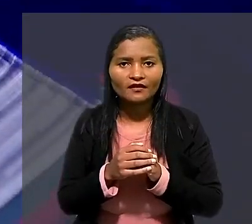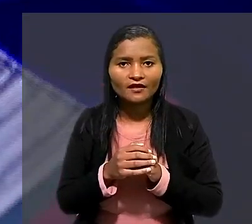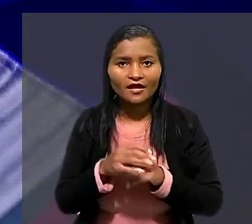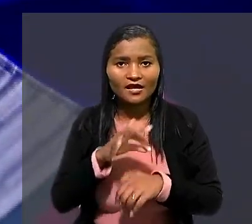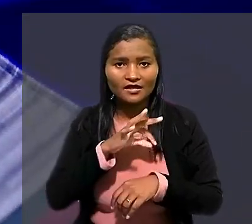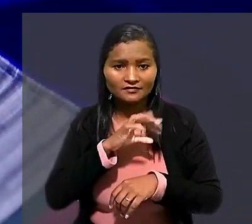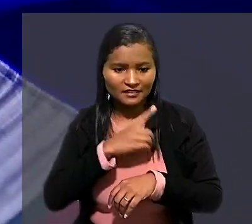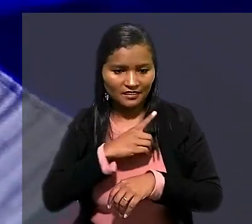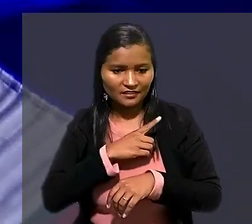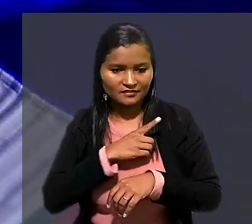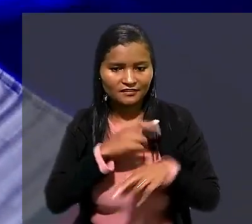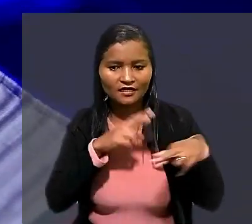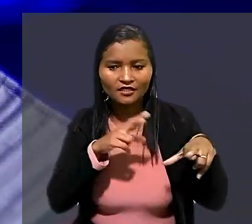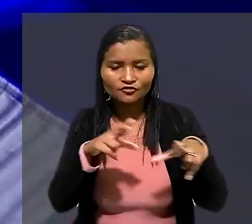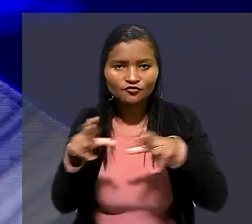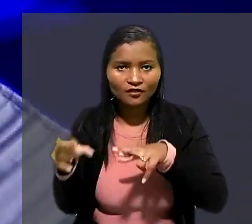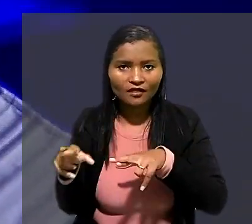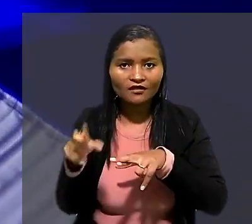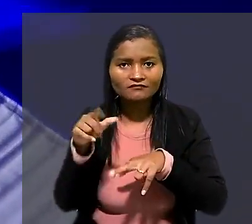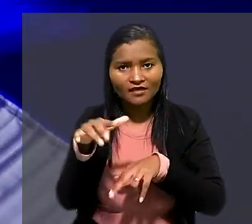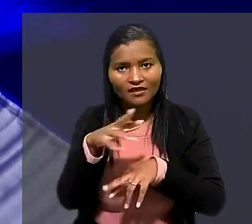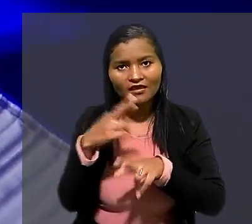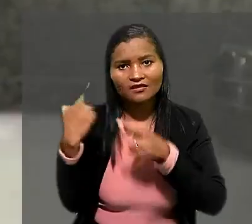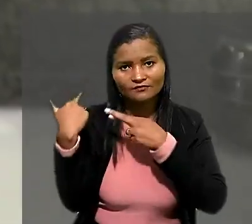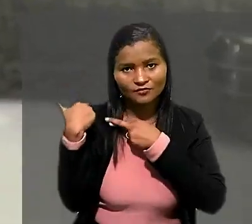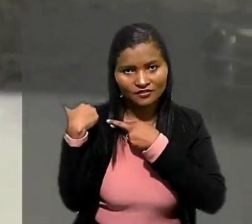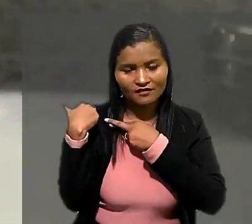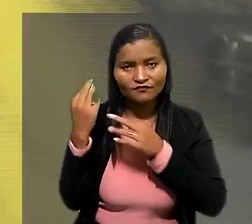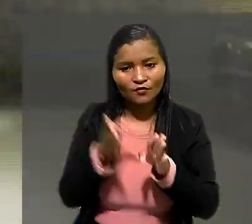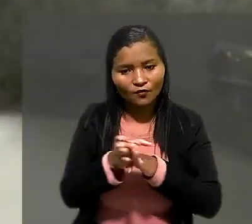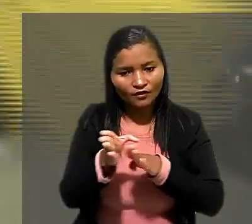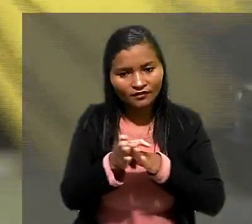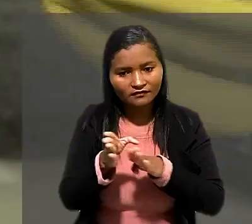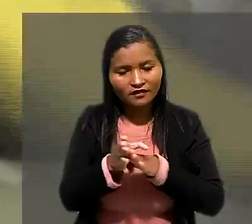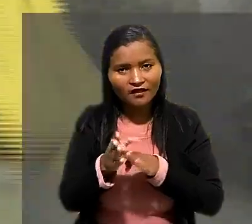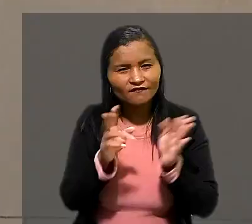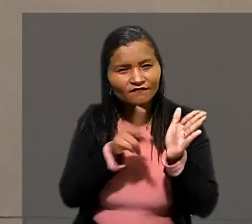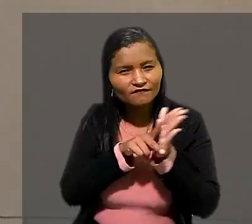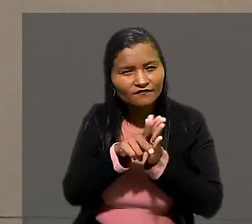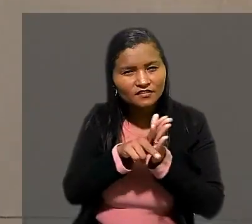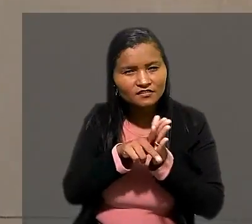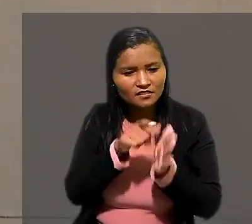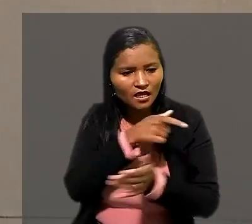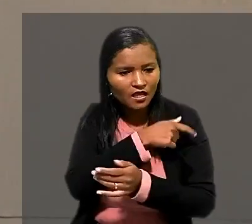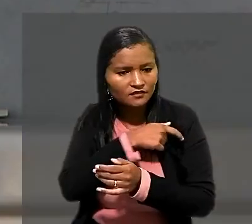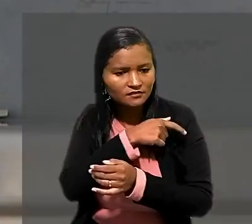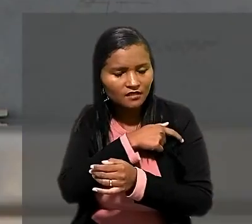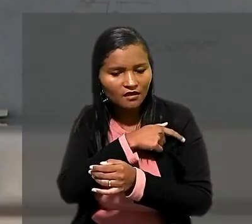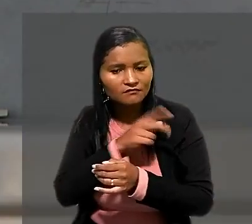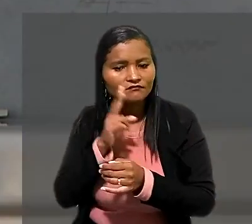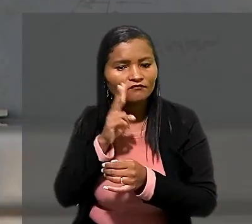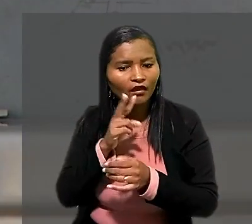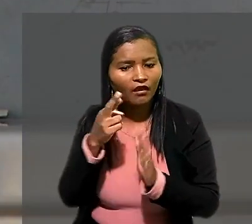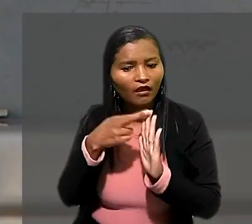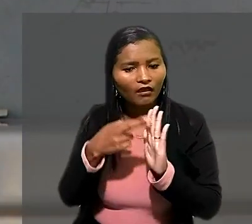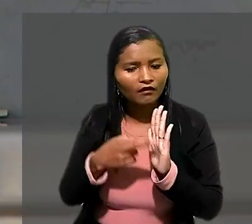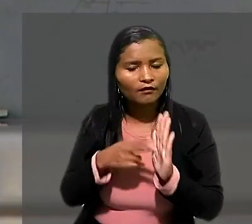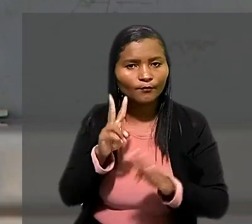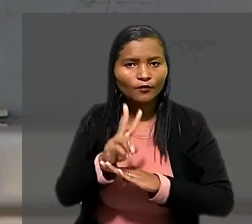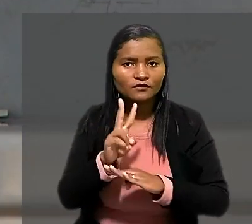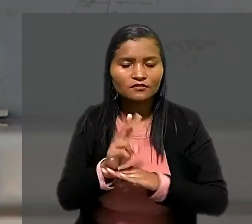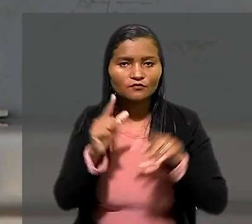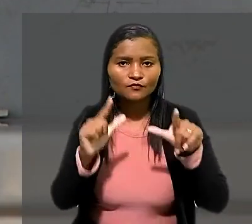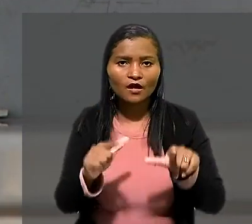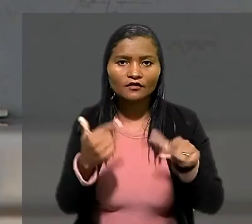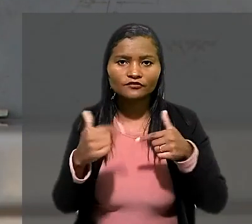As delegacias regionais do trabalho são os órgãos locais responsáveis por orientar, fiscalizar, adotar medidas de